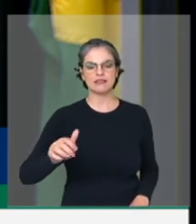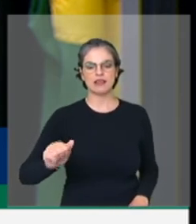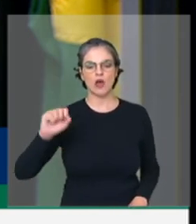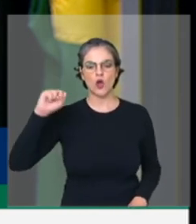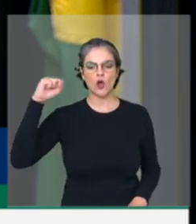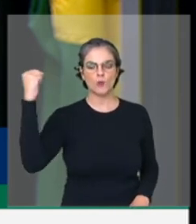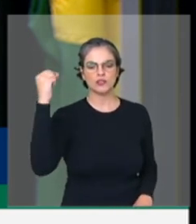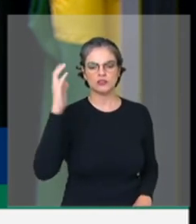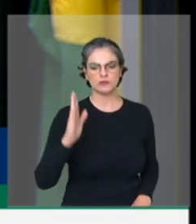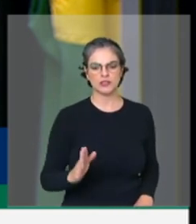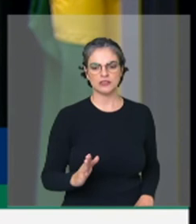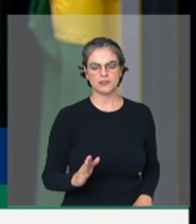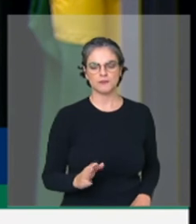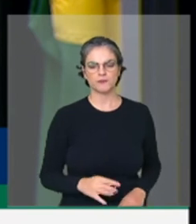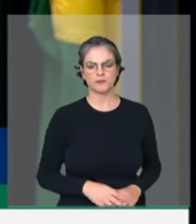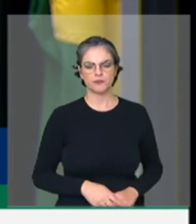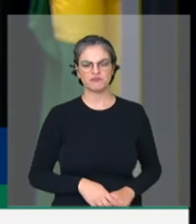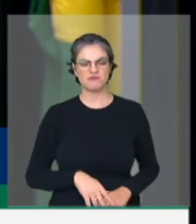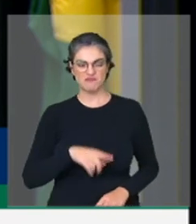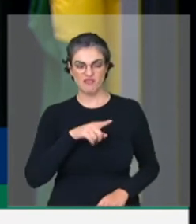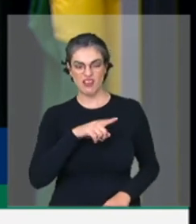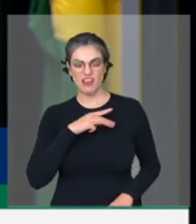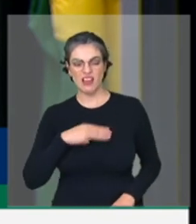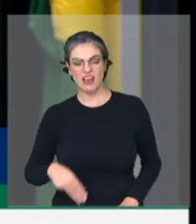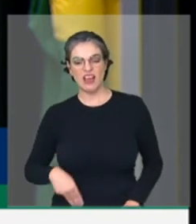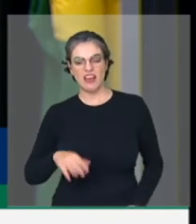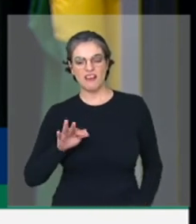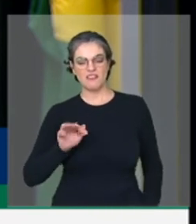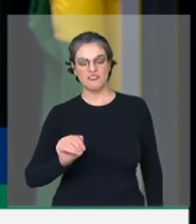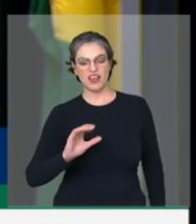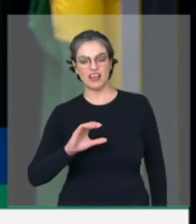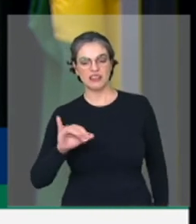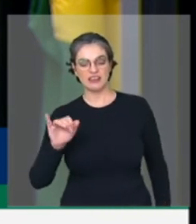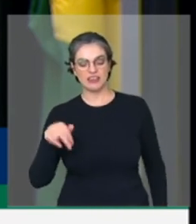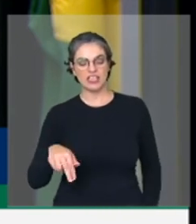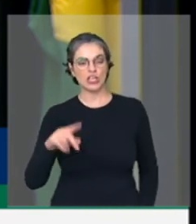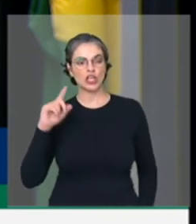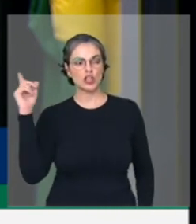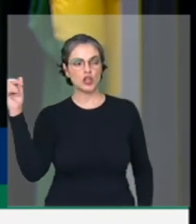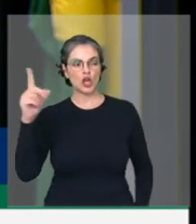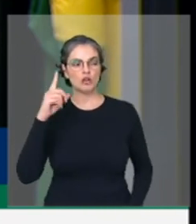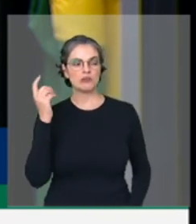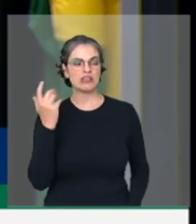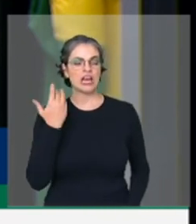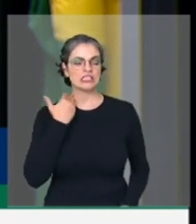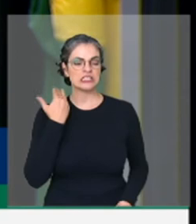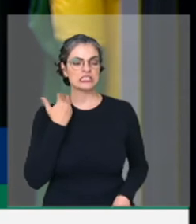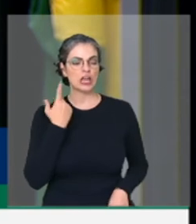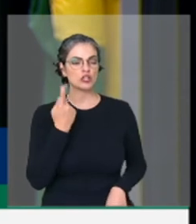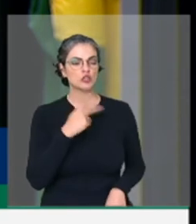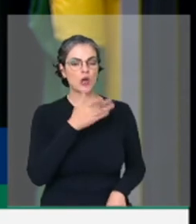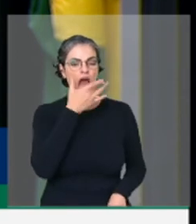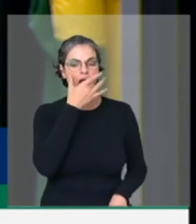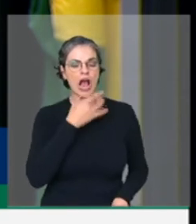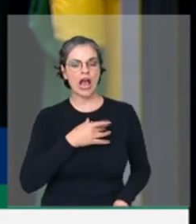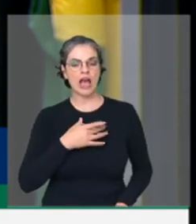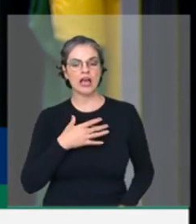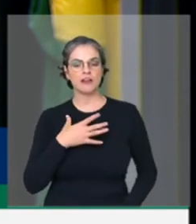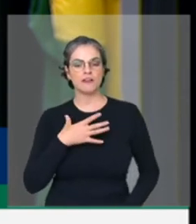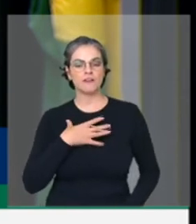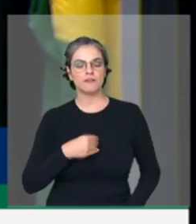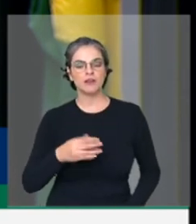acontece, Fachin, é que todo mundo está cansado dessa sua cara de filha da puta que